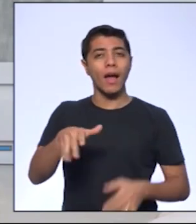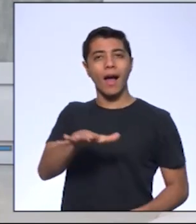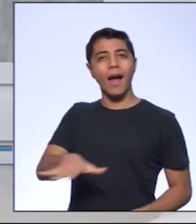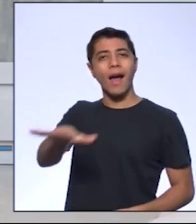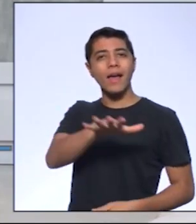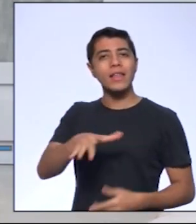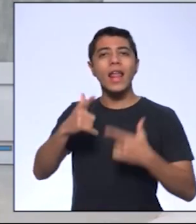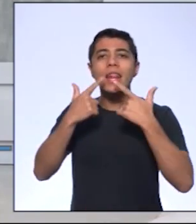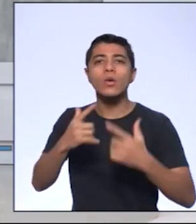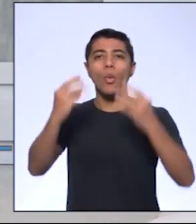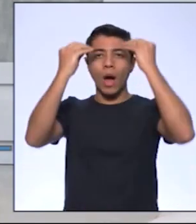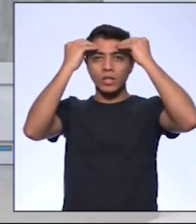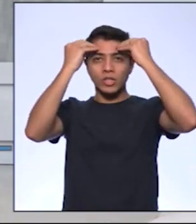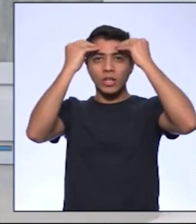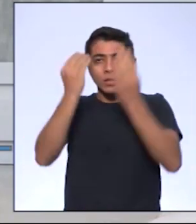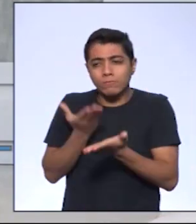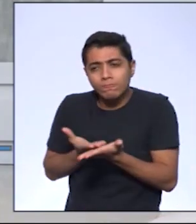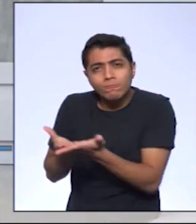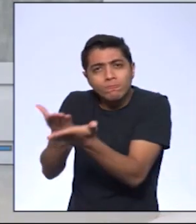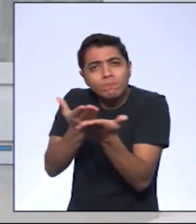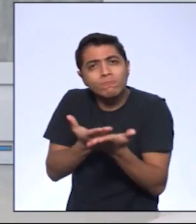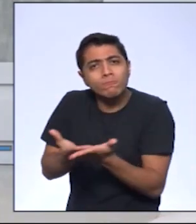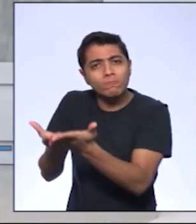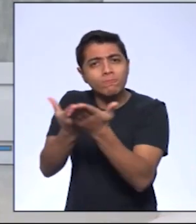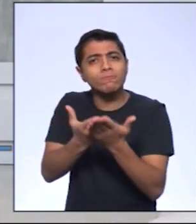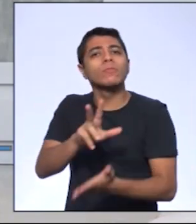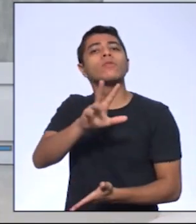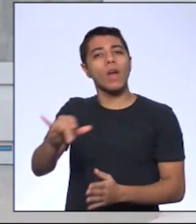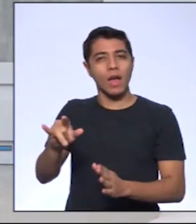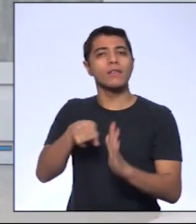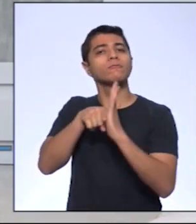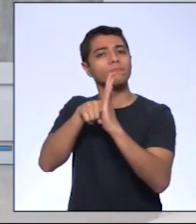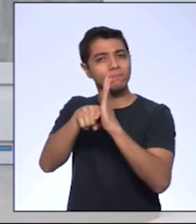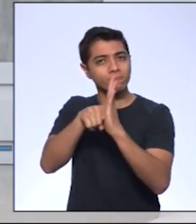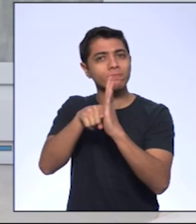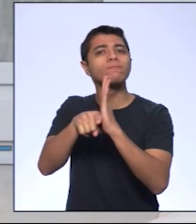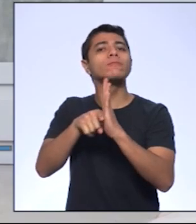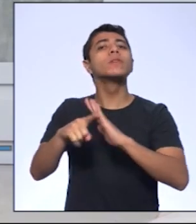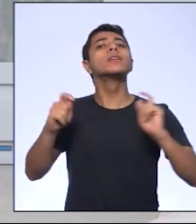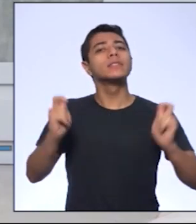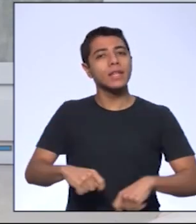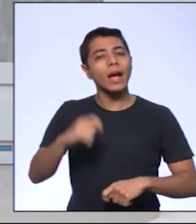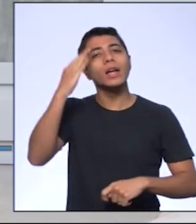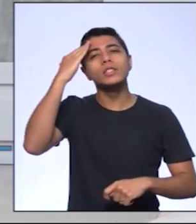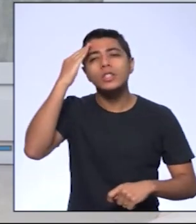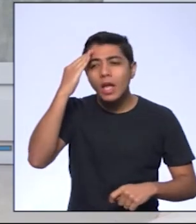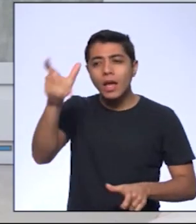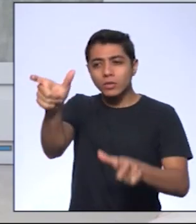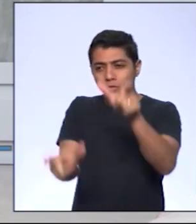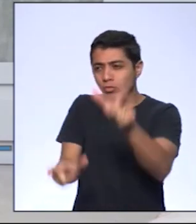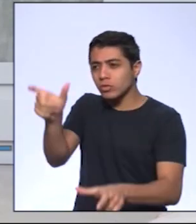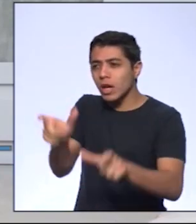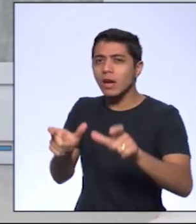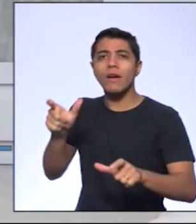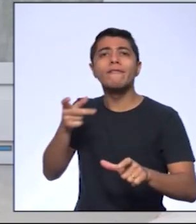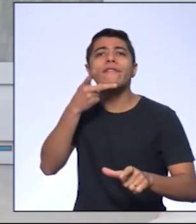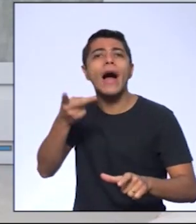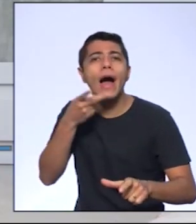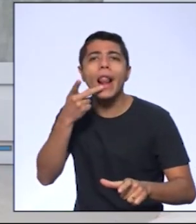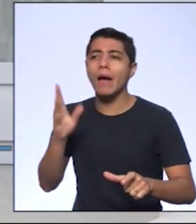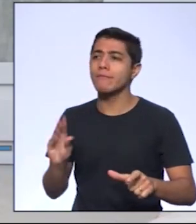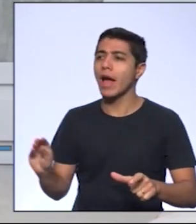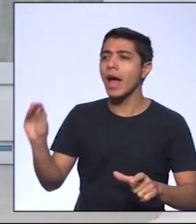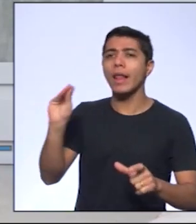e analisar que os sujeitos, eles falam, eles se comunicam de formas diferentes. E ela